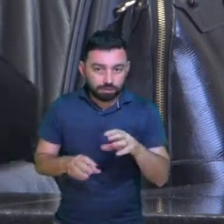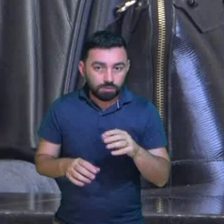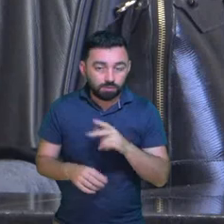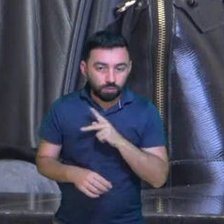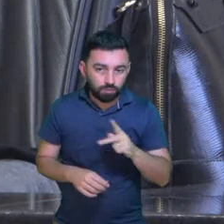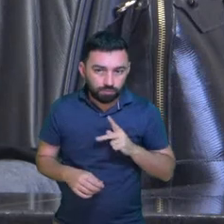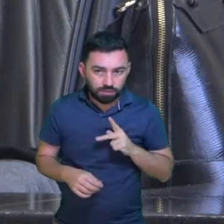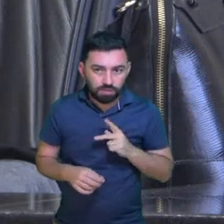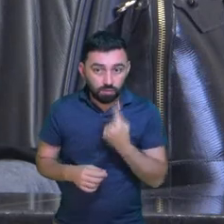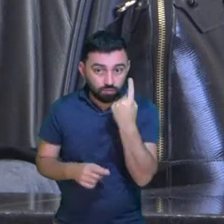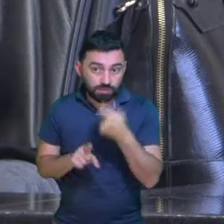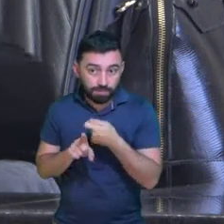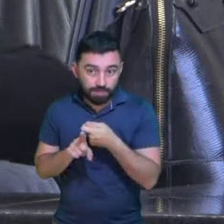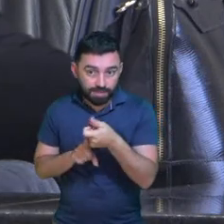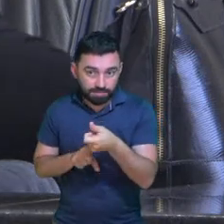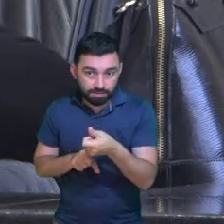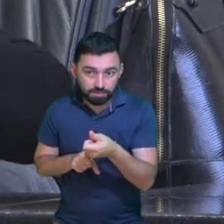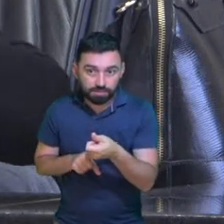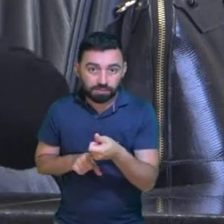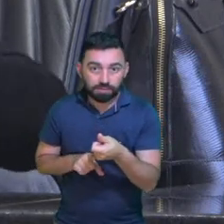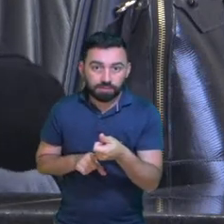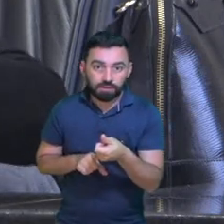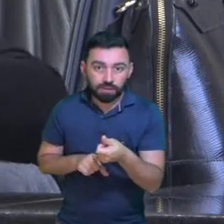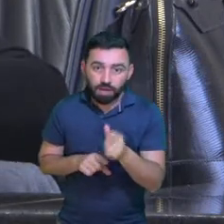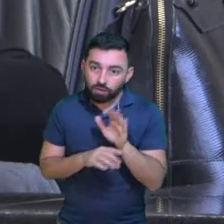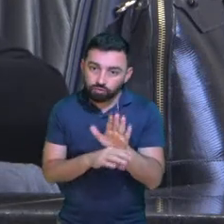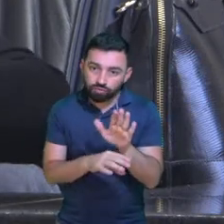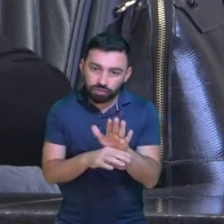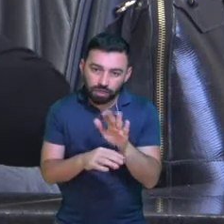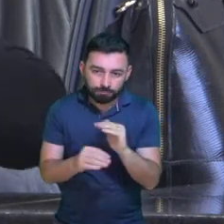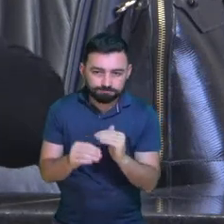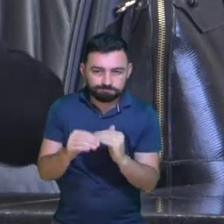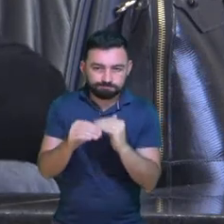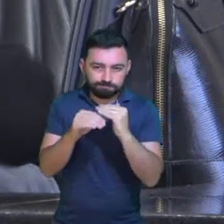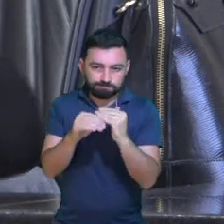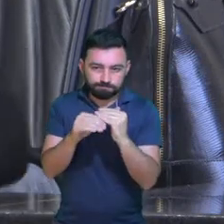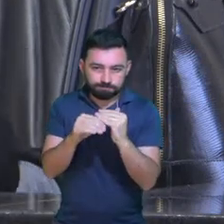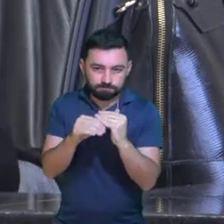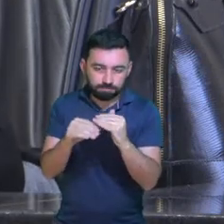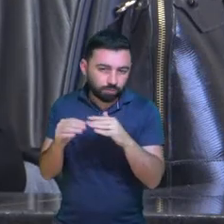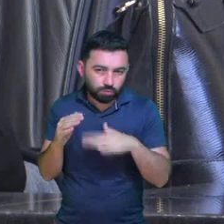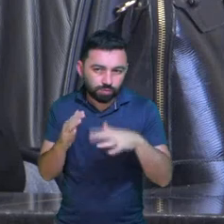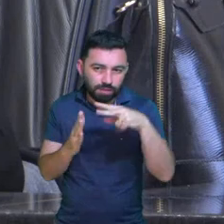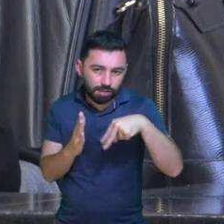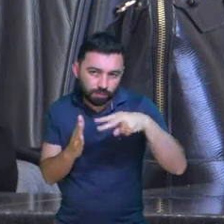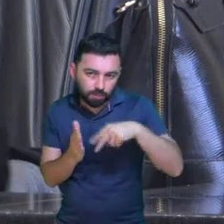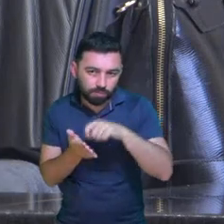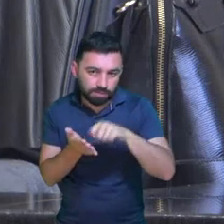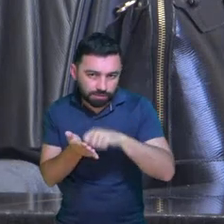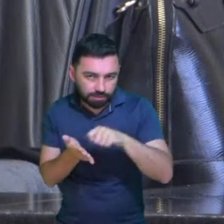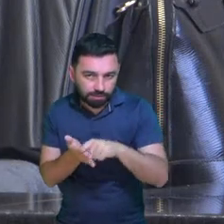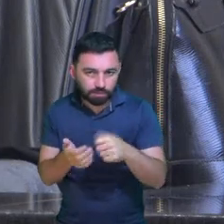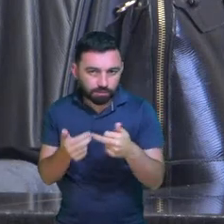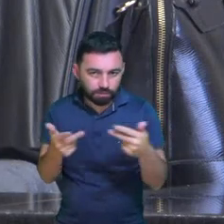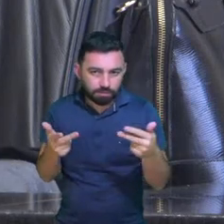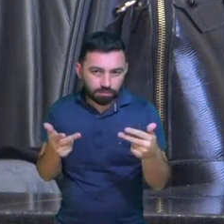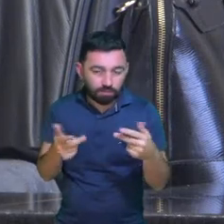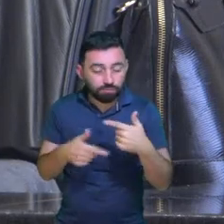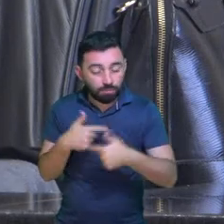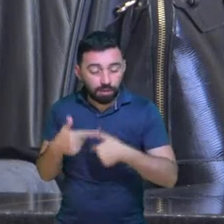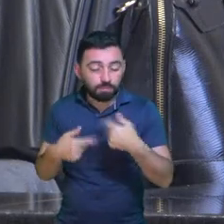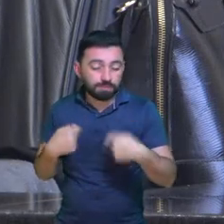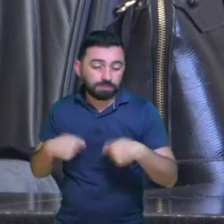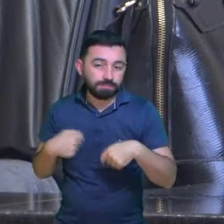um semestre para poder recuperar aprendizagem sobretudo de leitura e escrita né esse é um trabalho que tem que ser